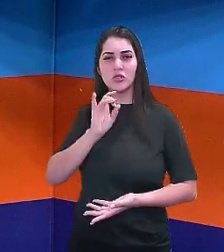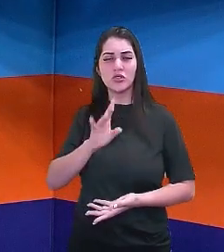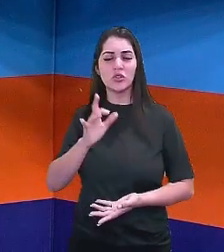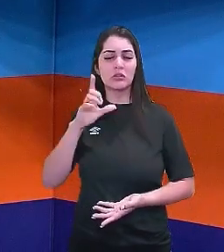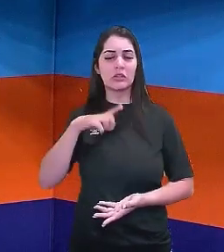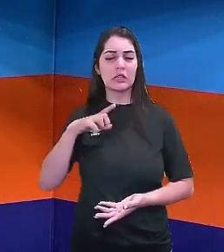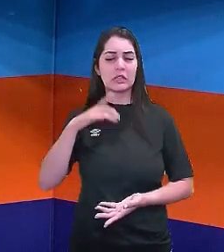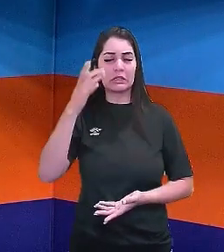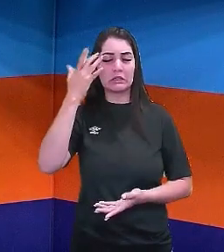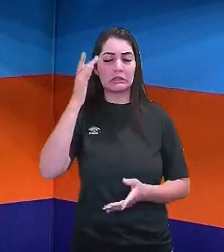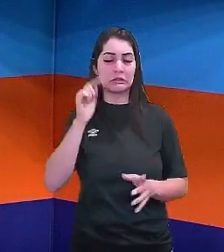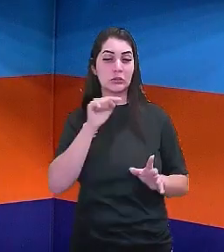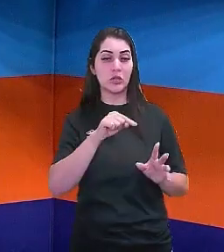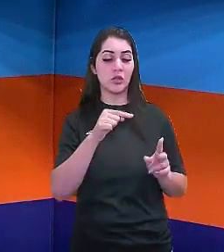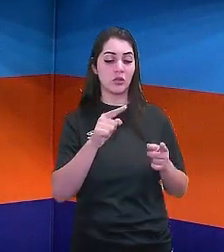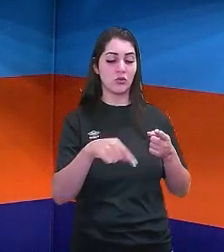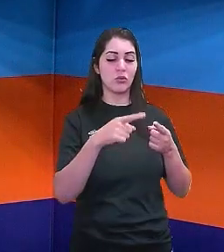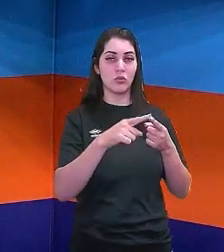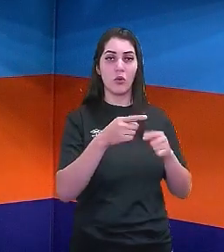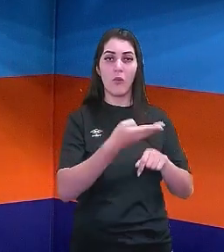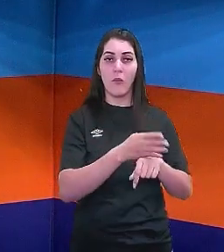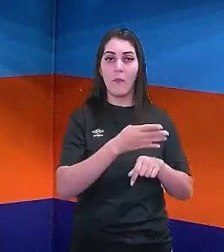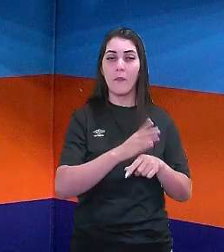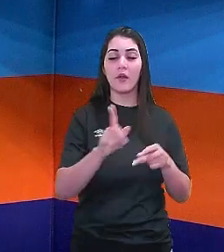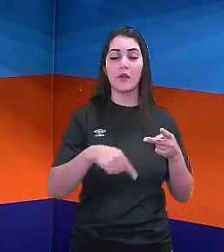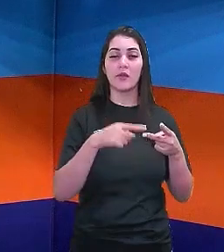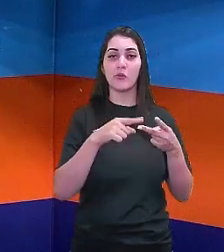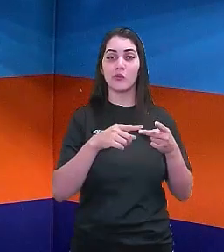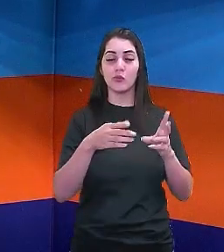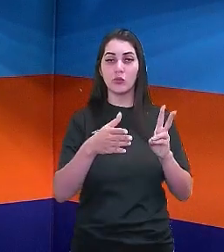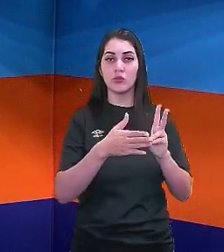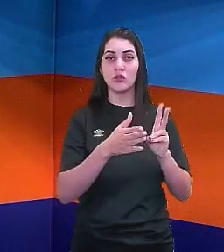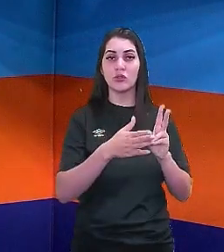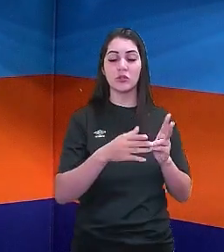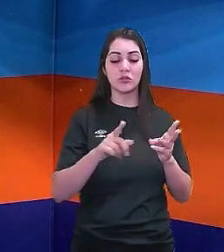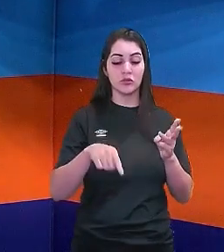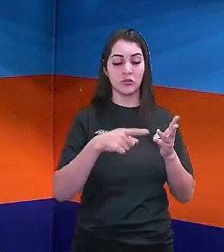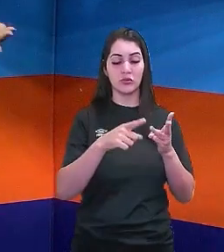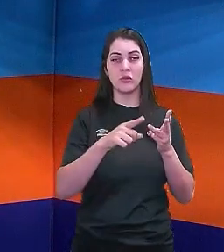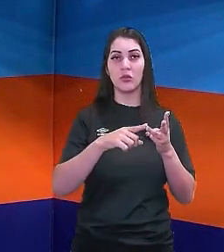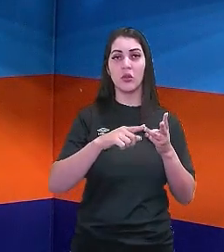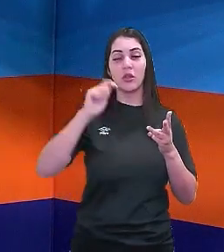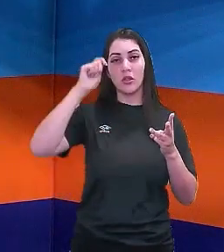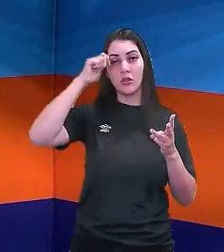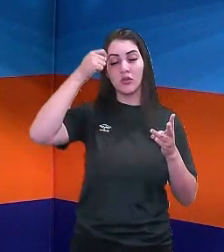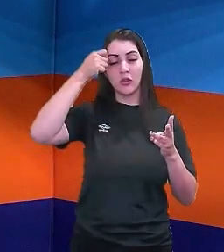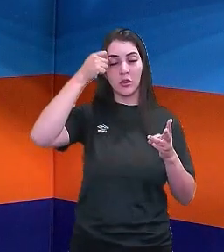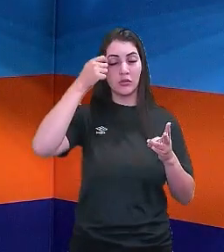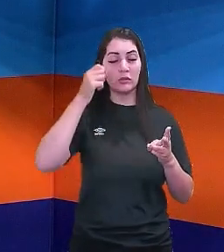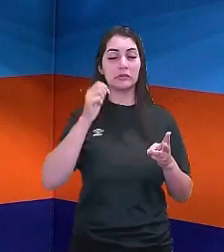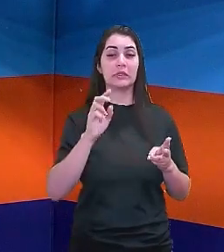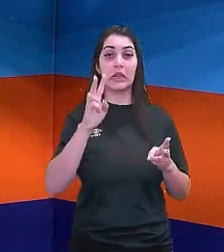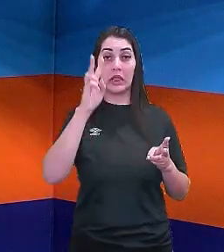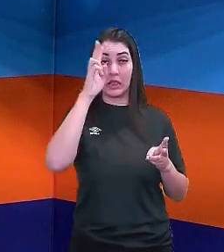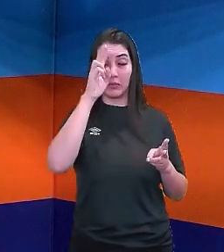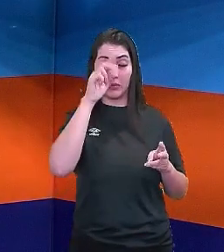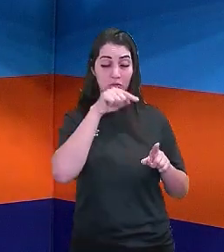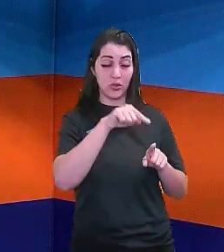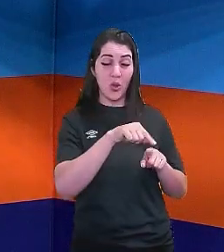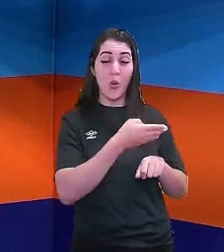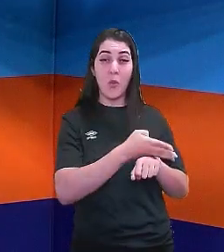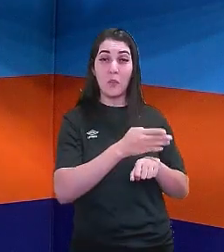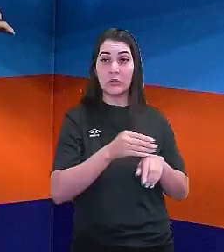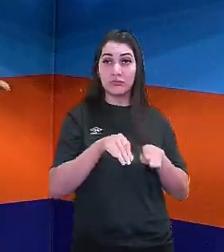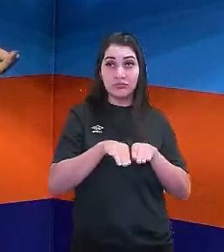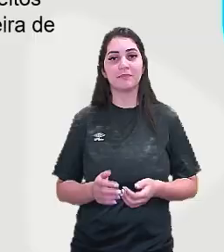raças principais, os brancos, os índios e o negro. Branco como a superioridade, lembrando que ninguém é superior.